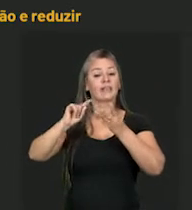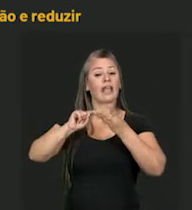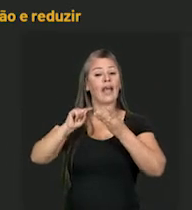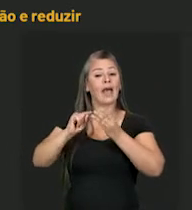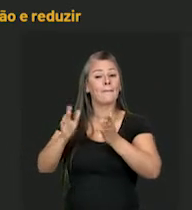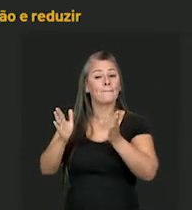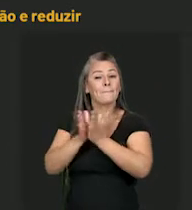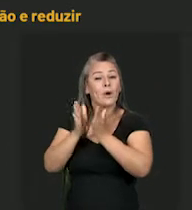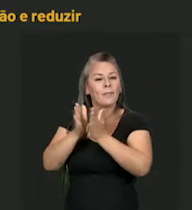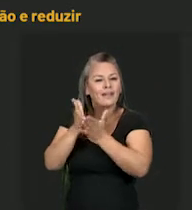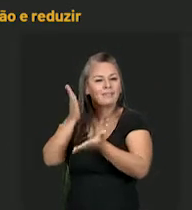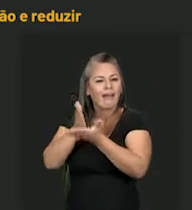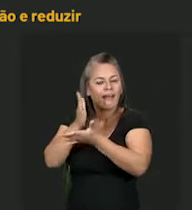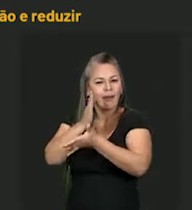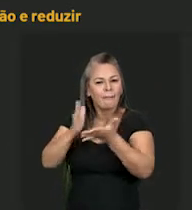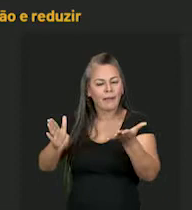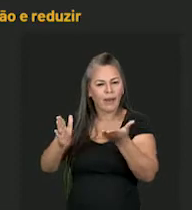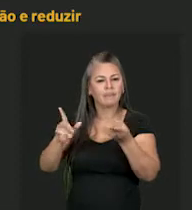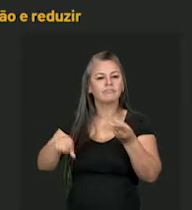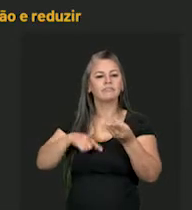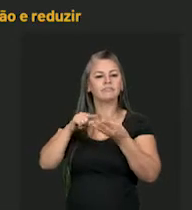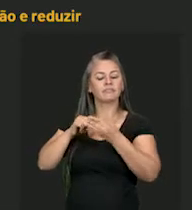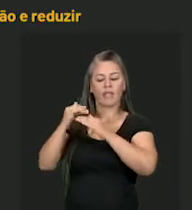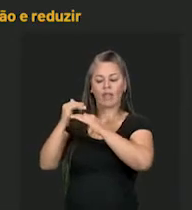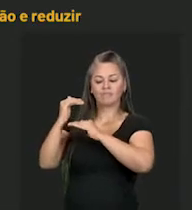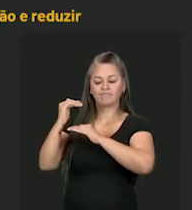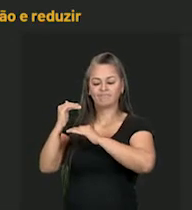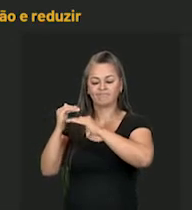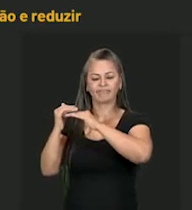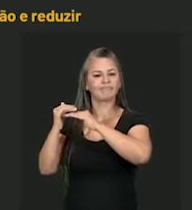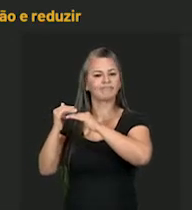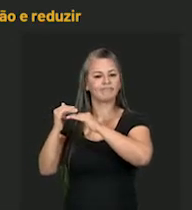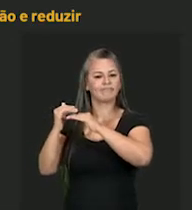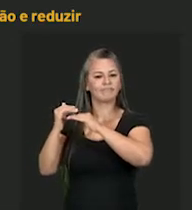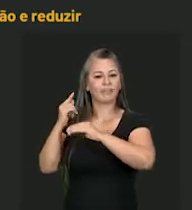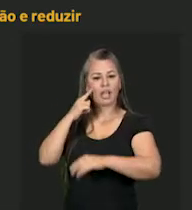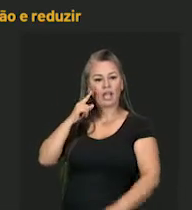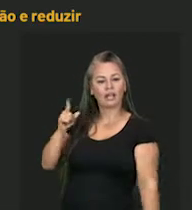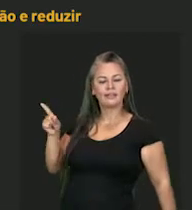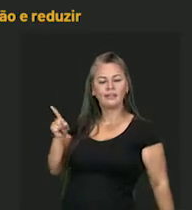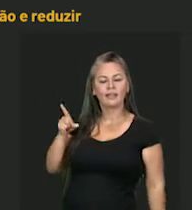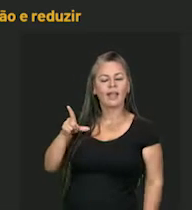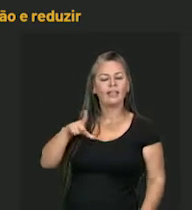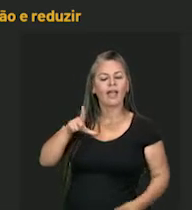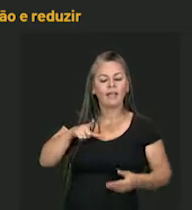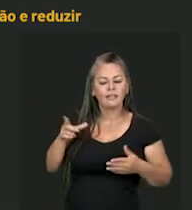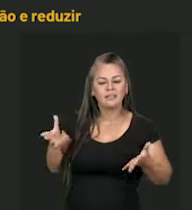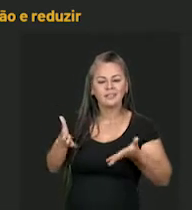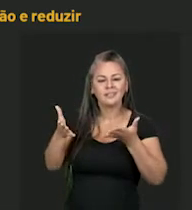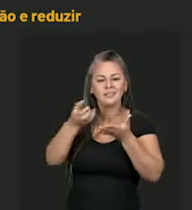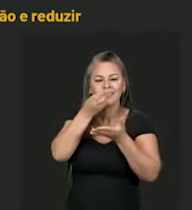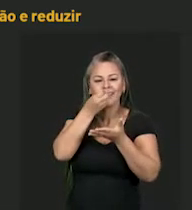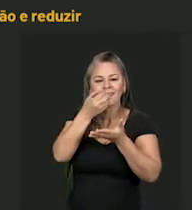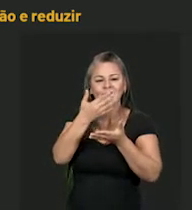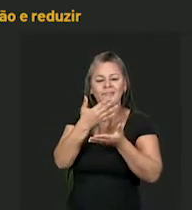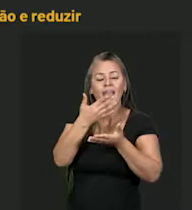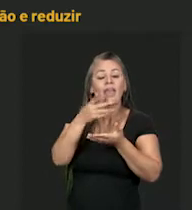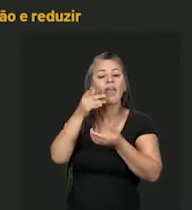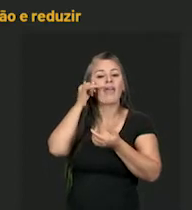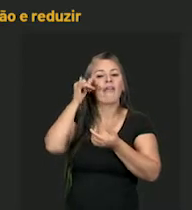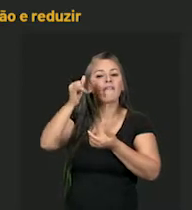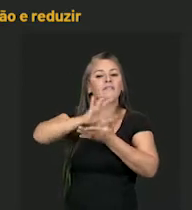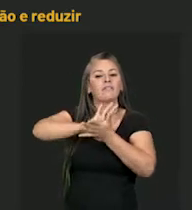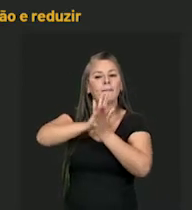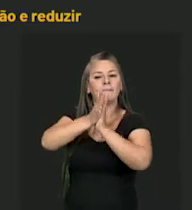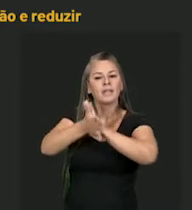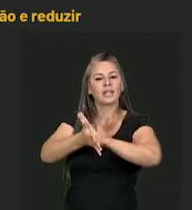e reduzir as desigualdades sociais e regionais. 4. Promover o bem de todos, sem preconceito de origem, raça,